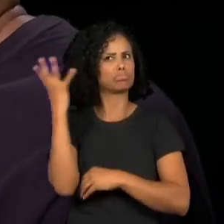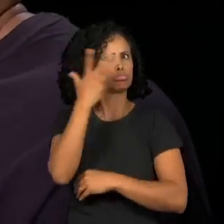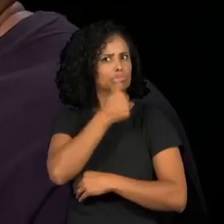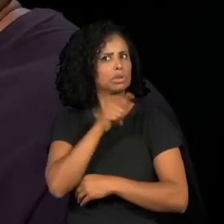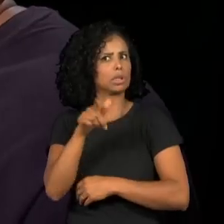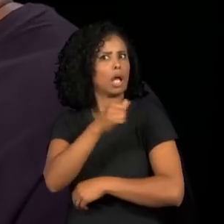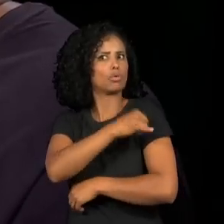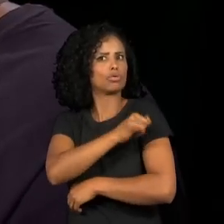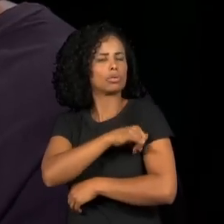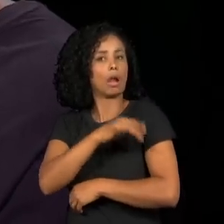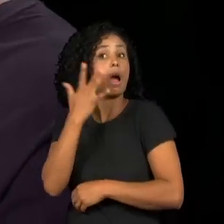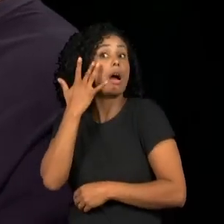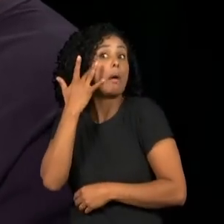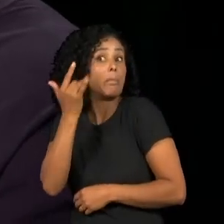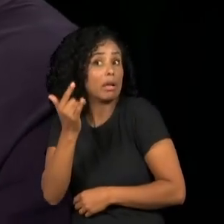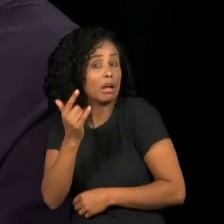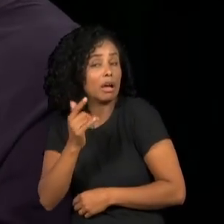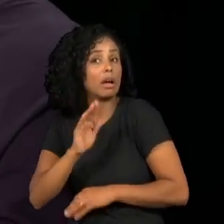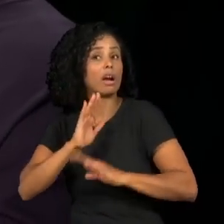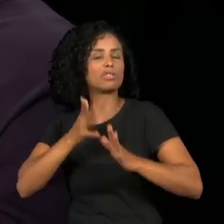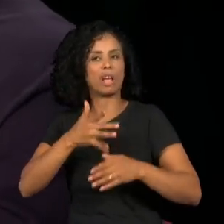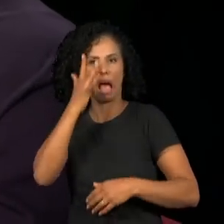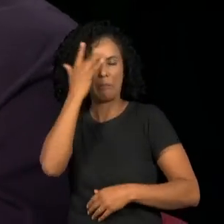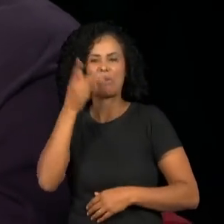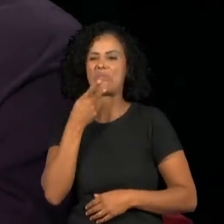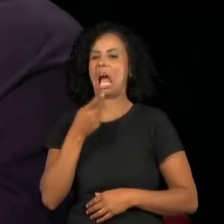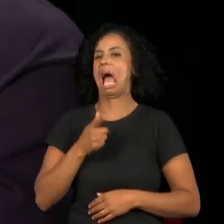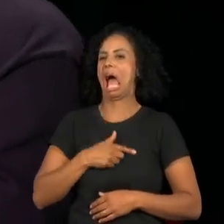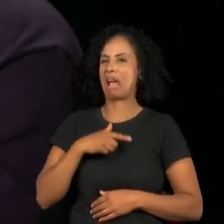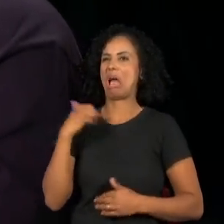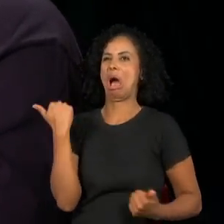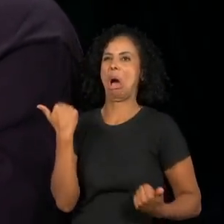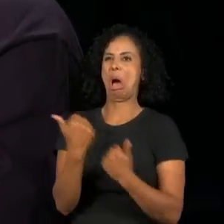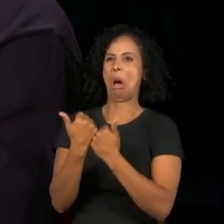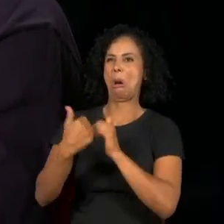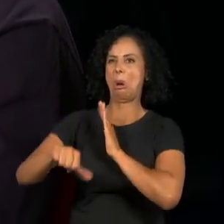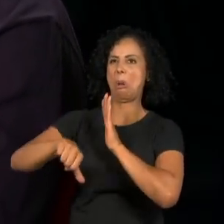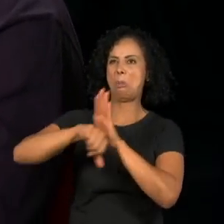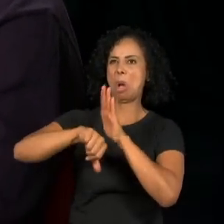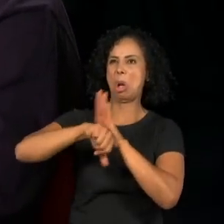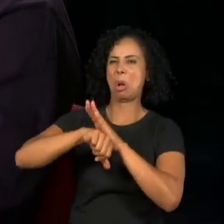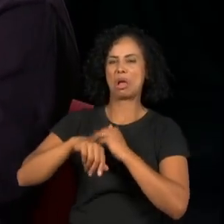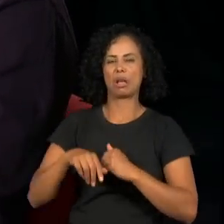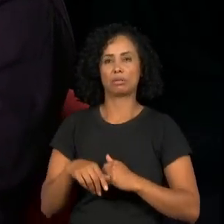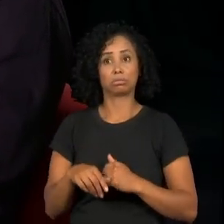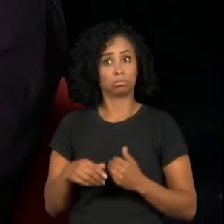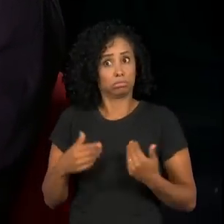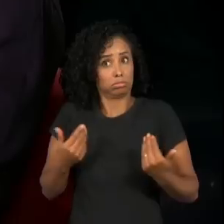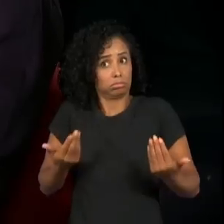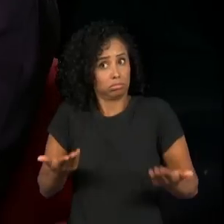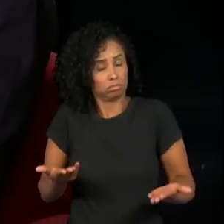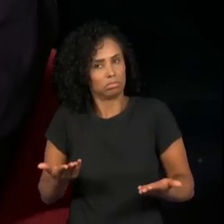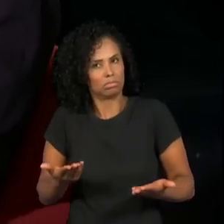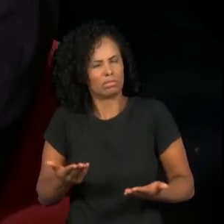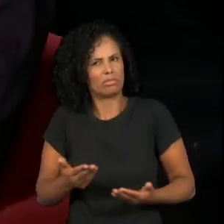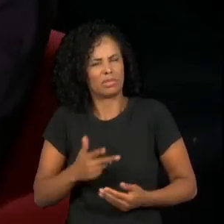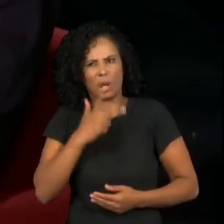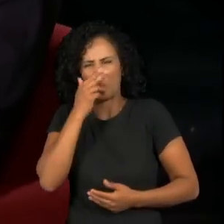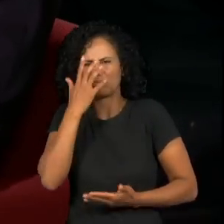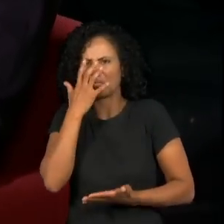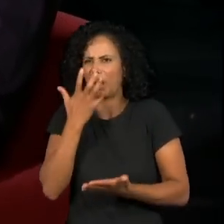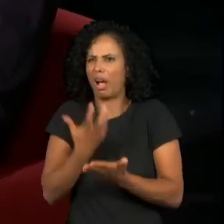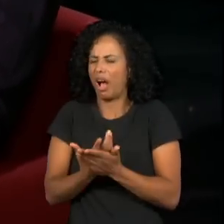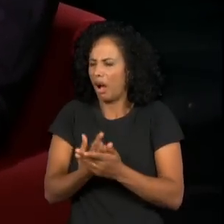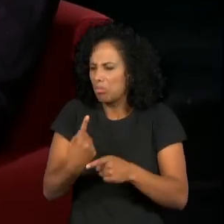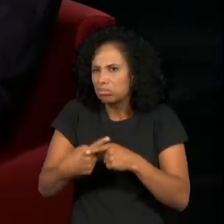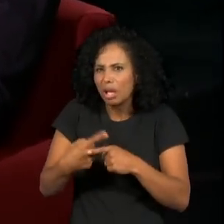seguinte, pô, só dava Bill fazendo apologia do crime, como assim? E aquilo foi muito frustrante, né? Porque eu